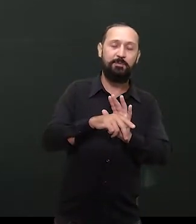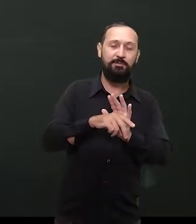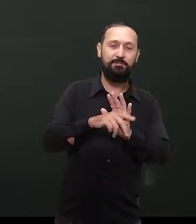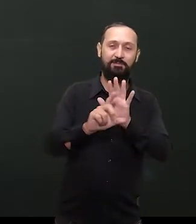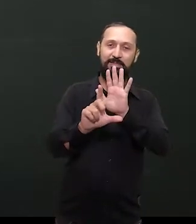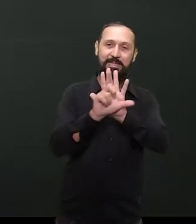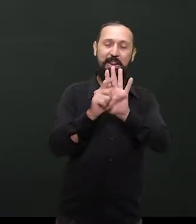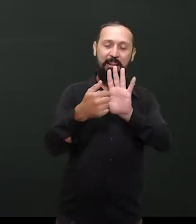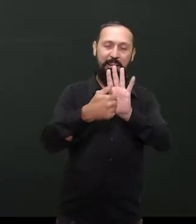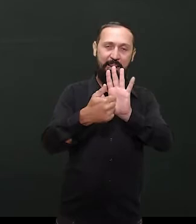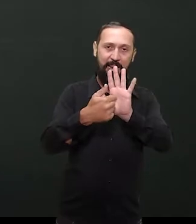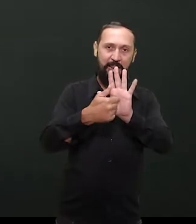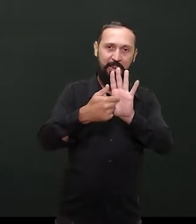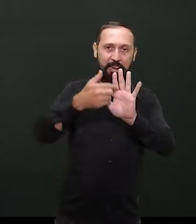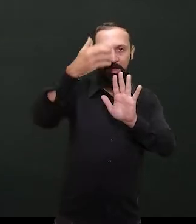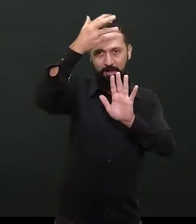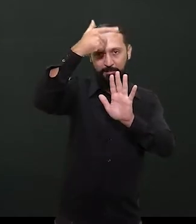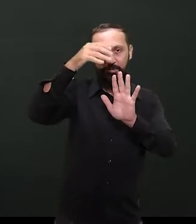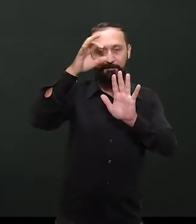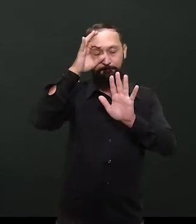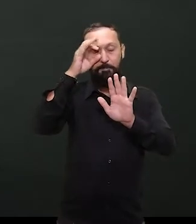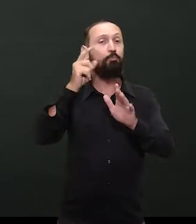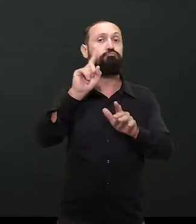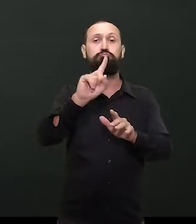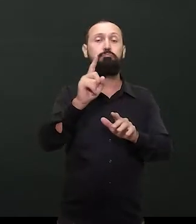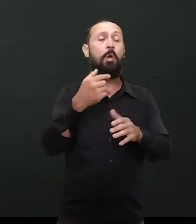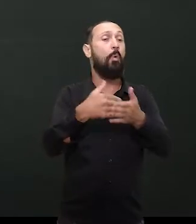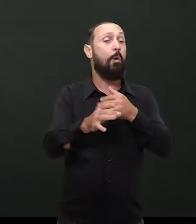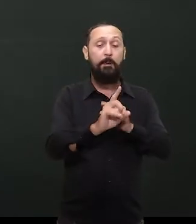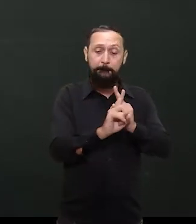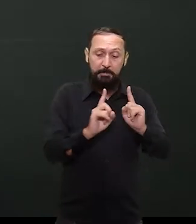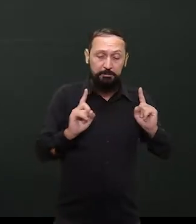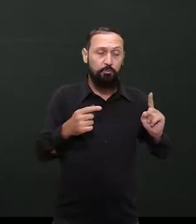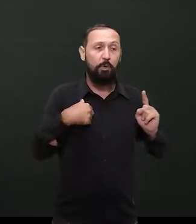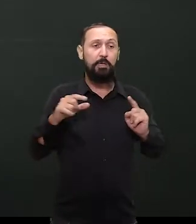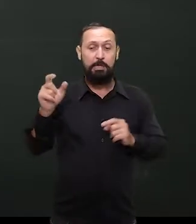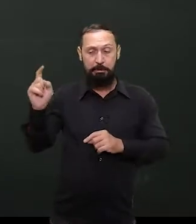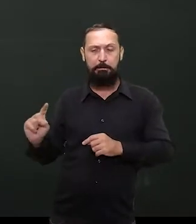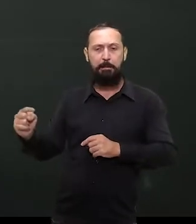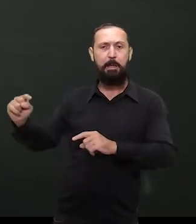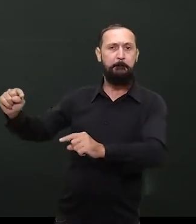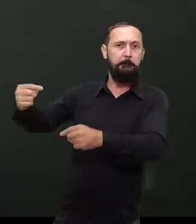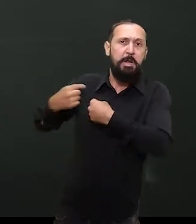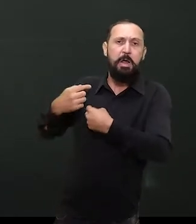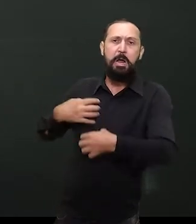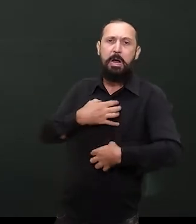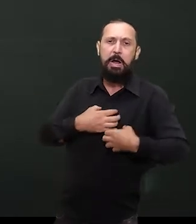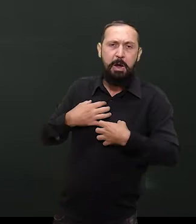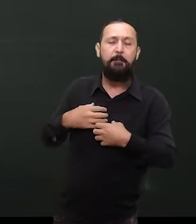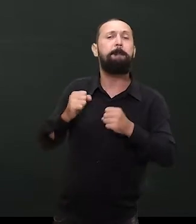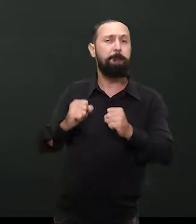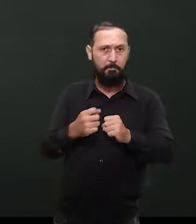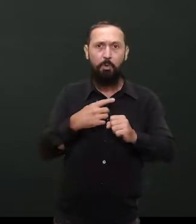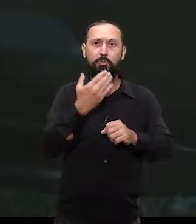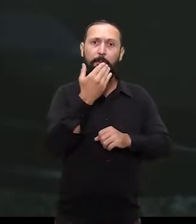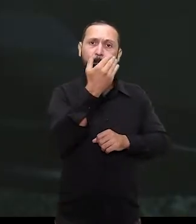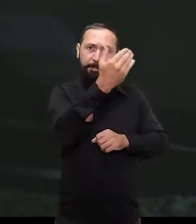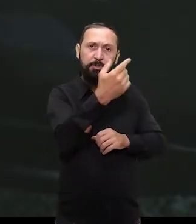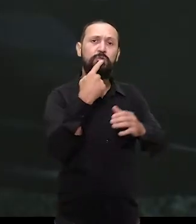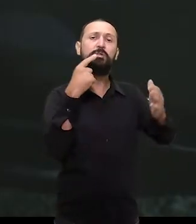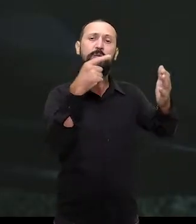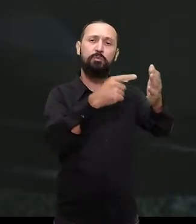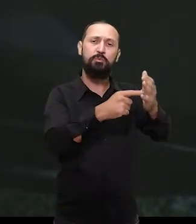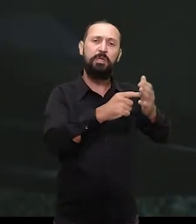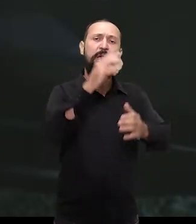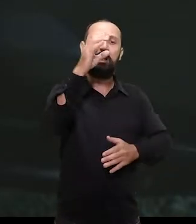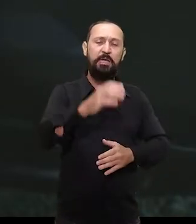Maria da Penha mas não todo e qualquer pessoa que se sente incomodada por outra pode recair em crimes toque